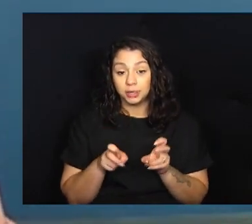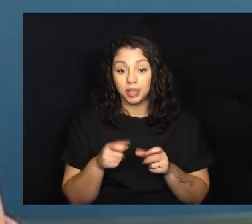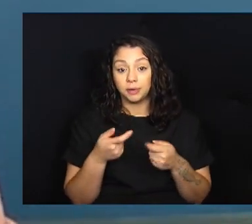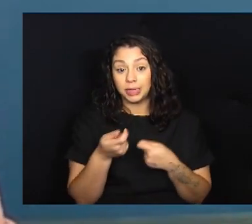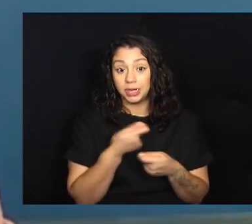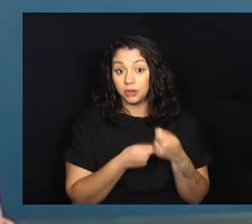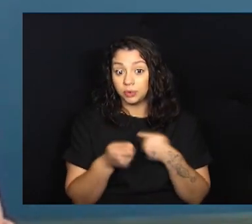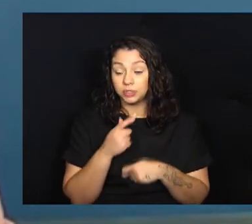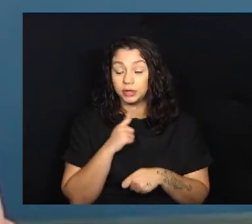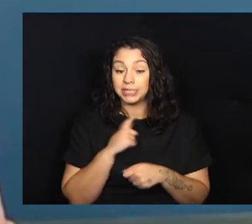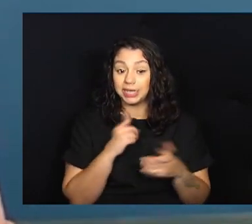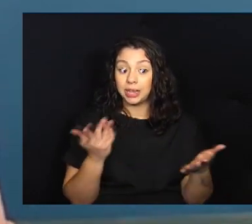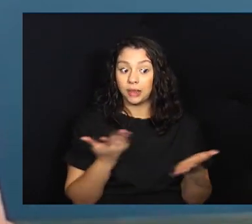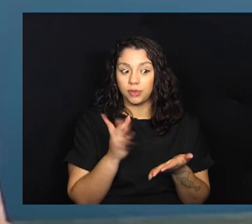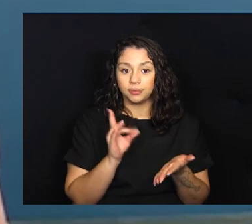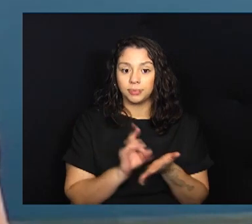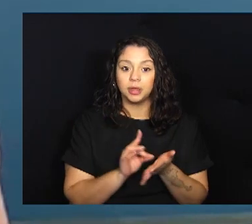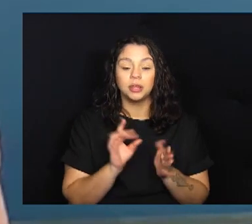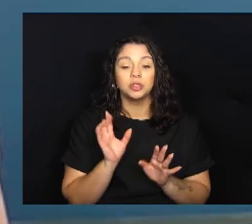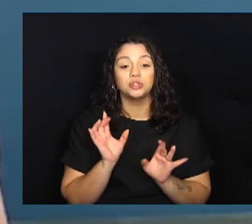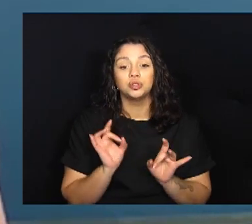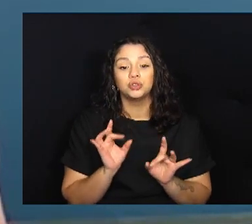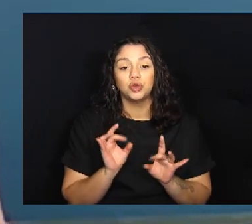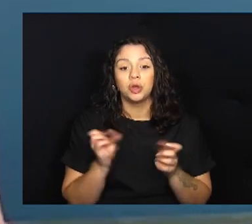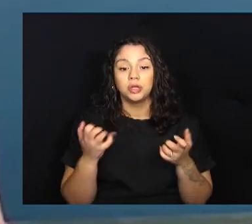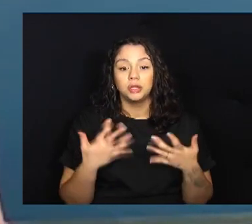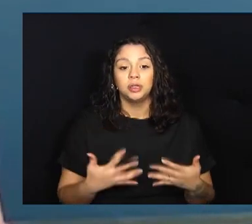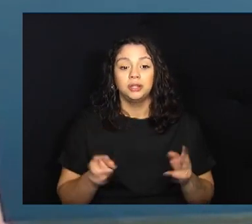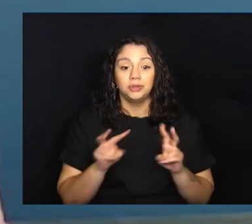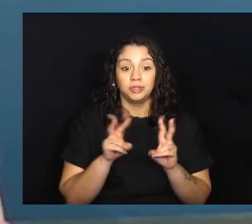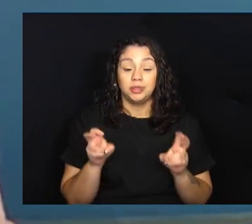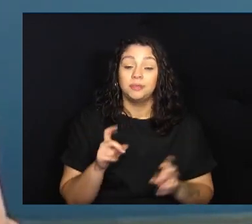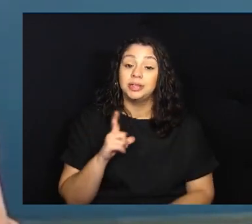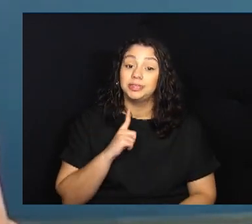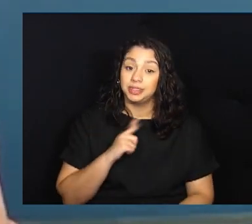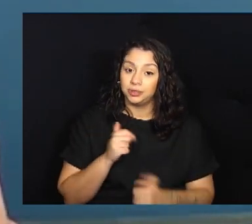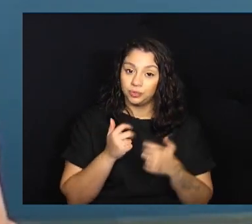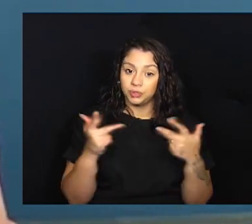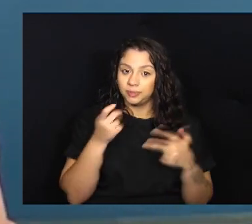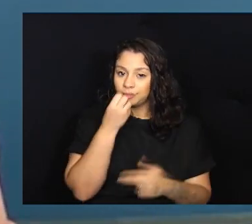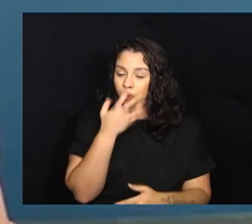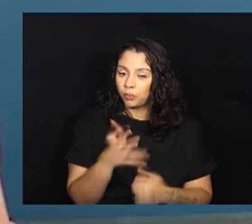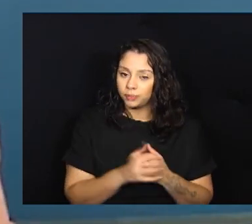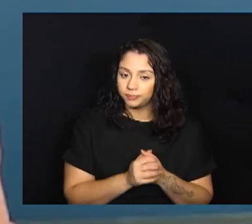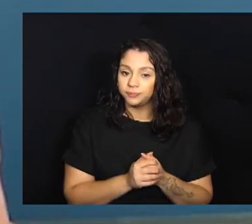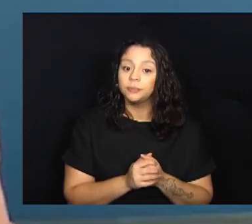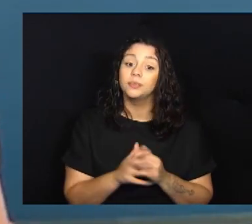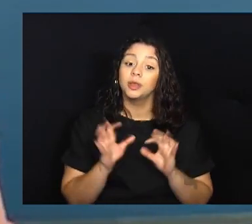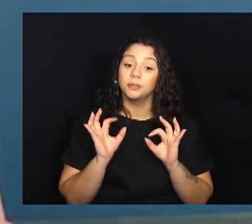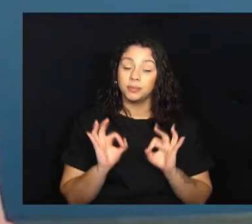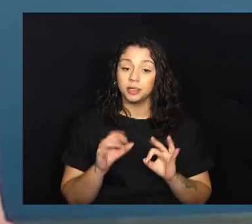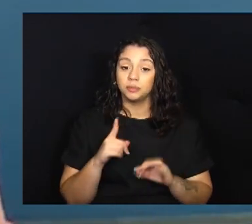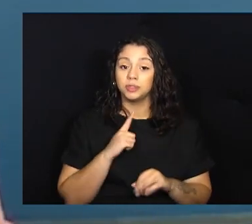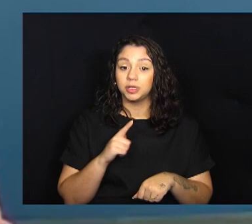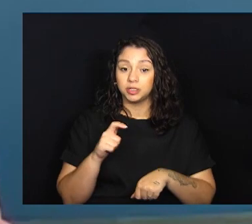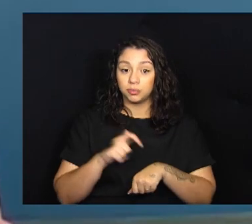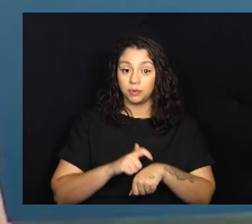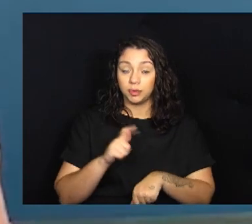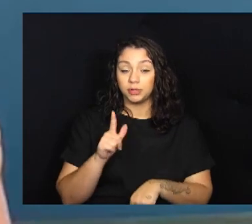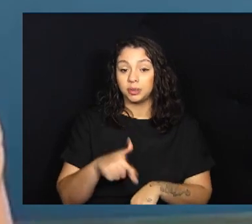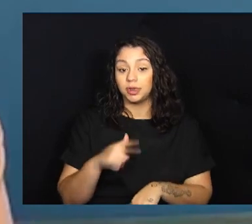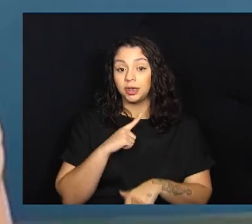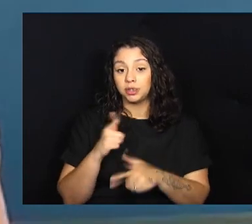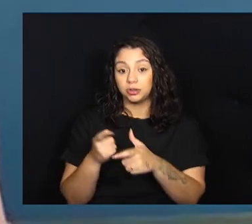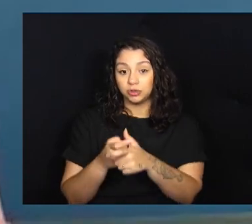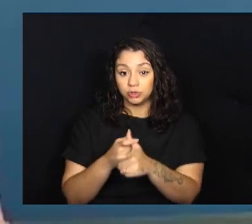alta. Só se falar no tema já trouxe benefícios. E, de fato, para quem está neste momento em que tem dívidas, né, sejam